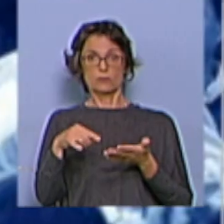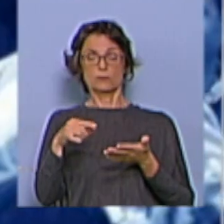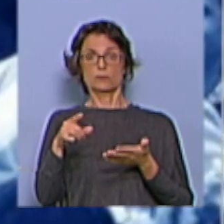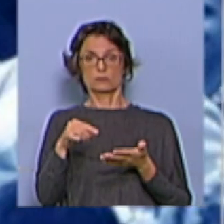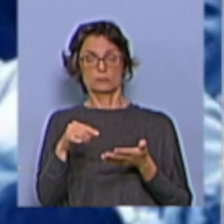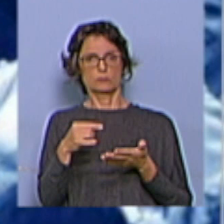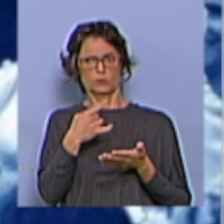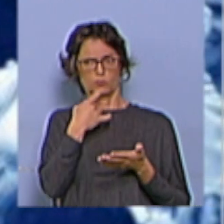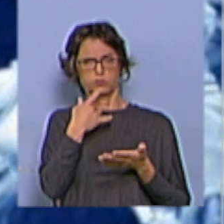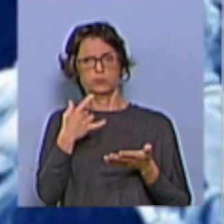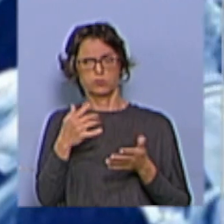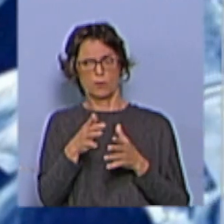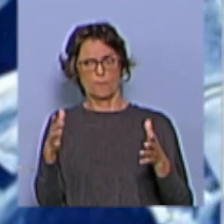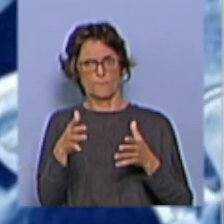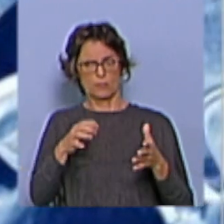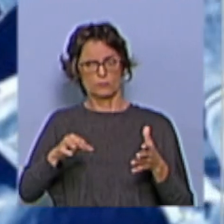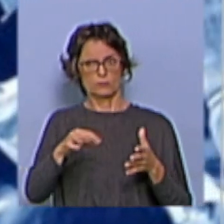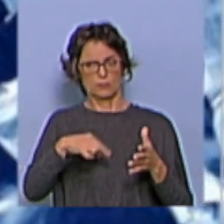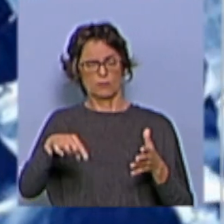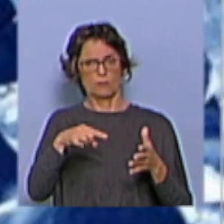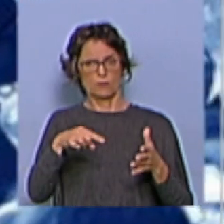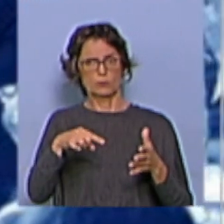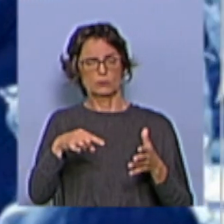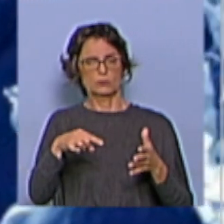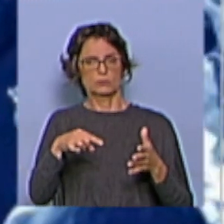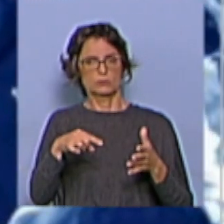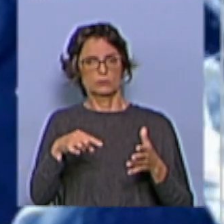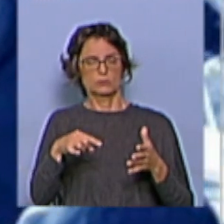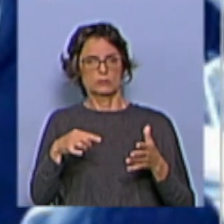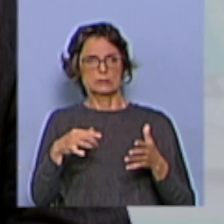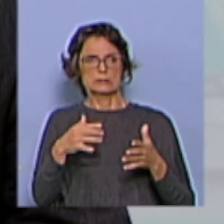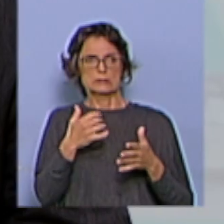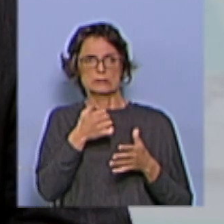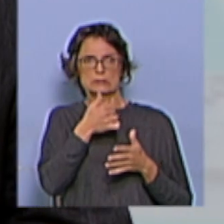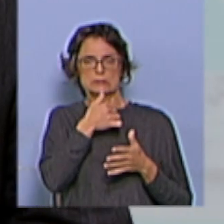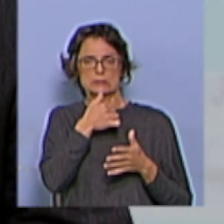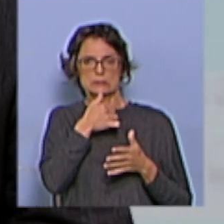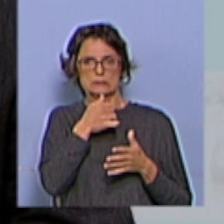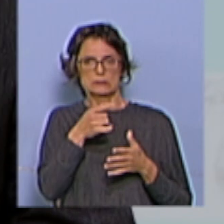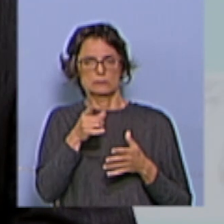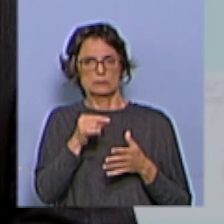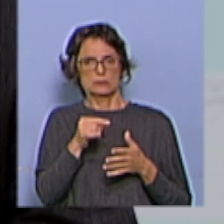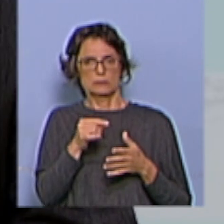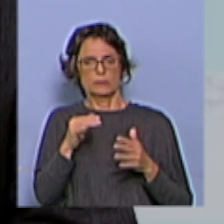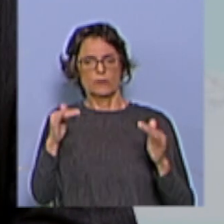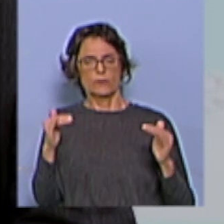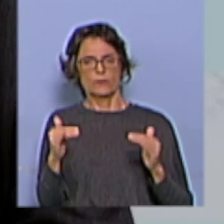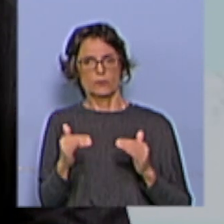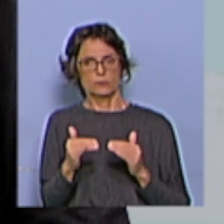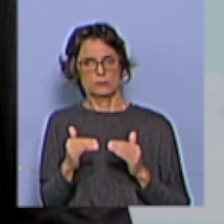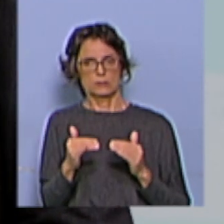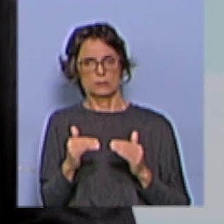muitos de nós inicialmente, acabámos por restringir as nossas próprias visitas aos doentes, porque